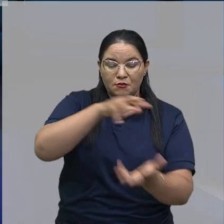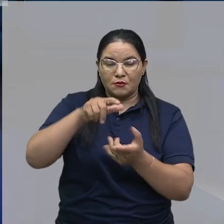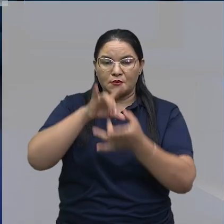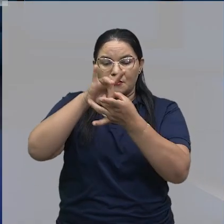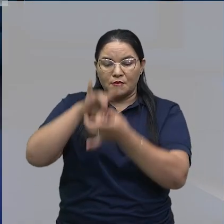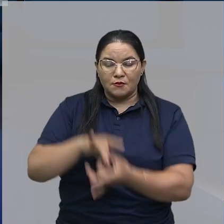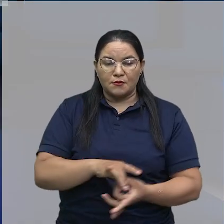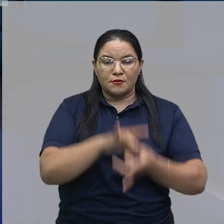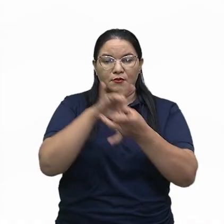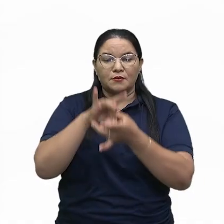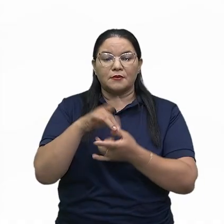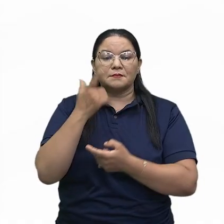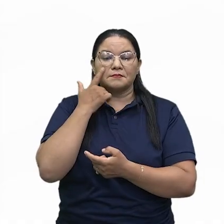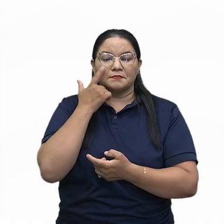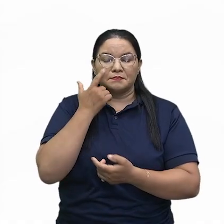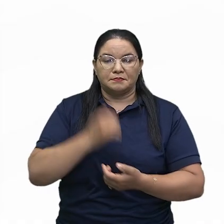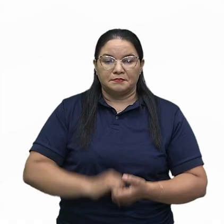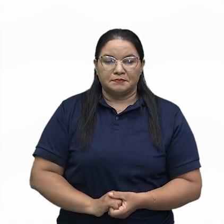globalização. Acompanhe aqui comigo.